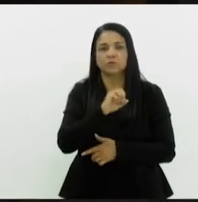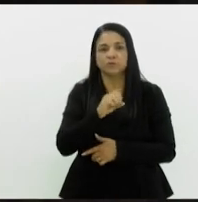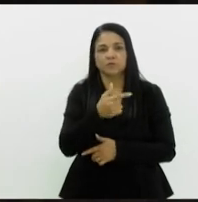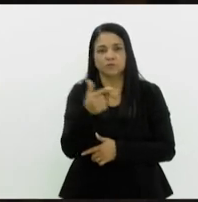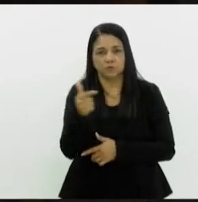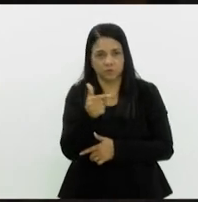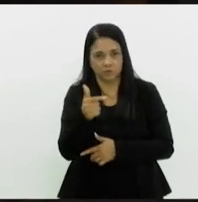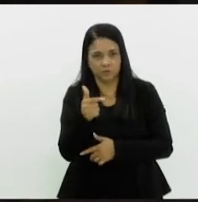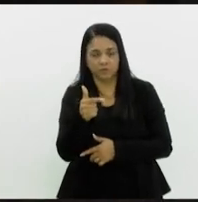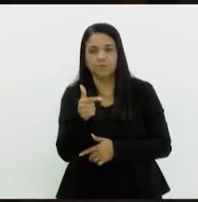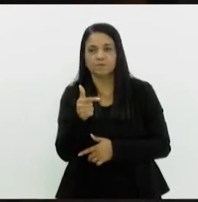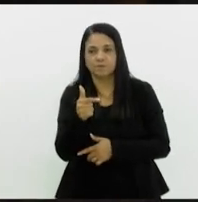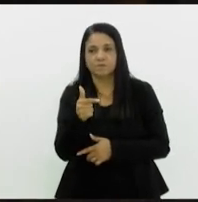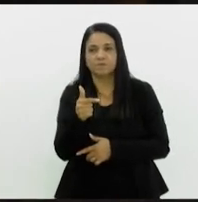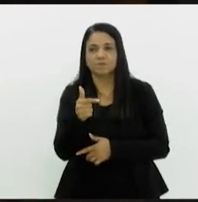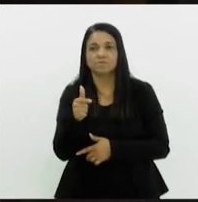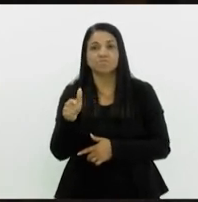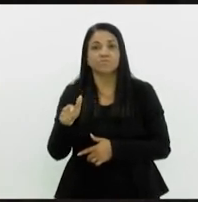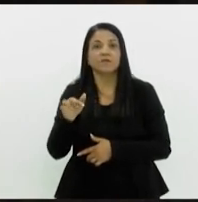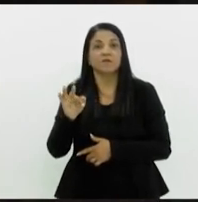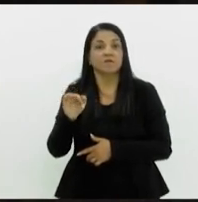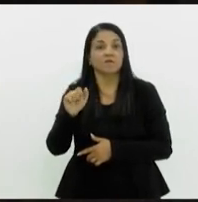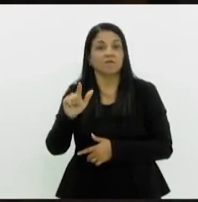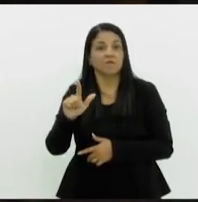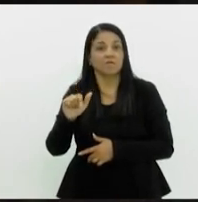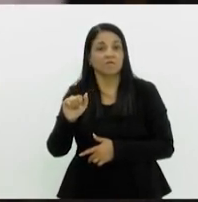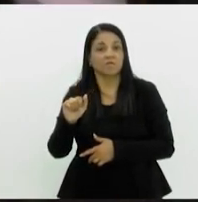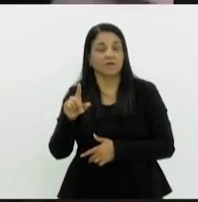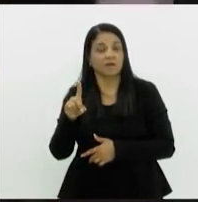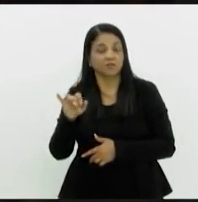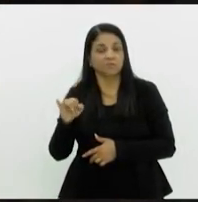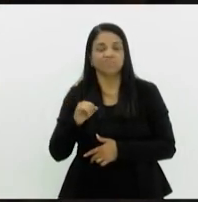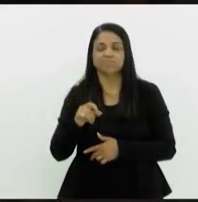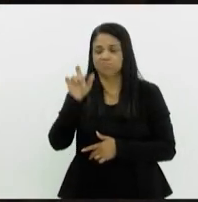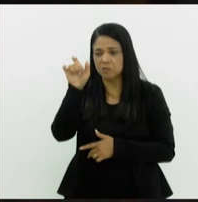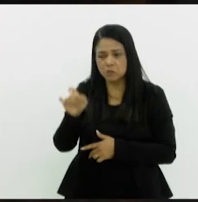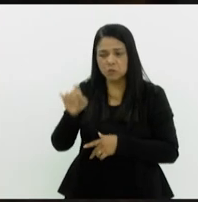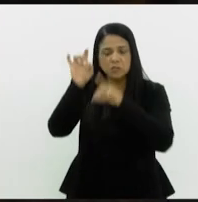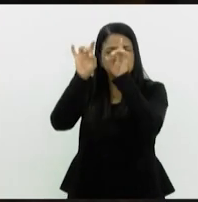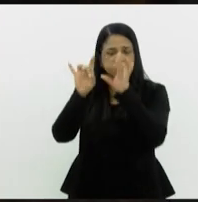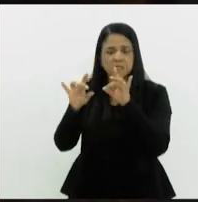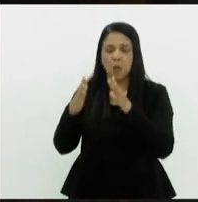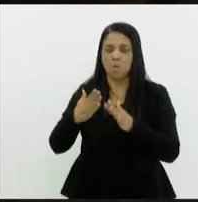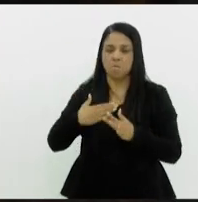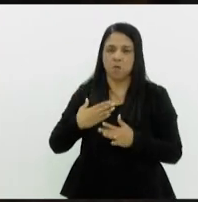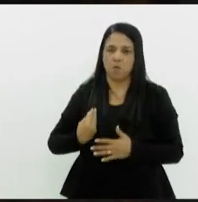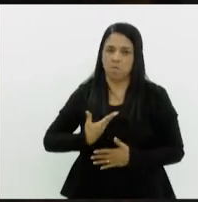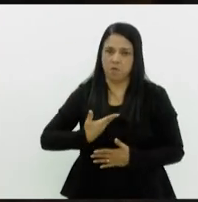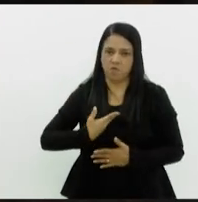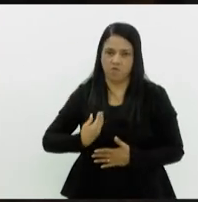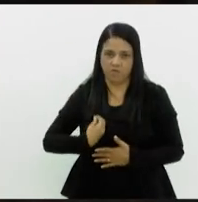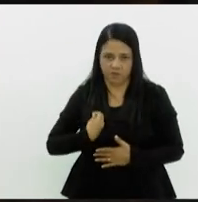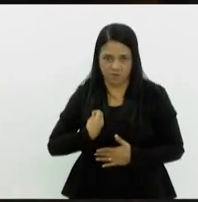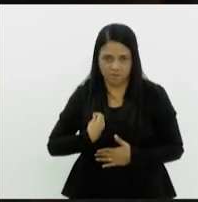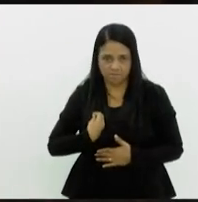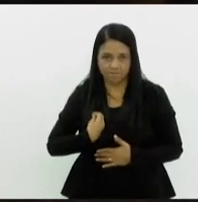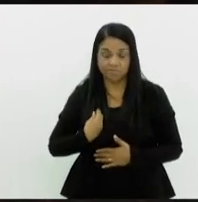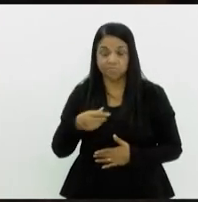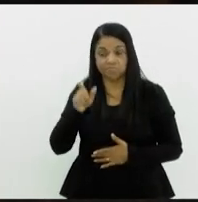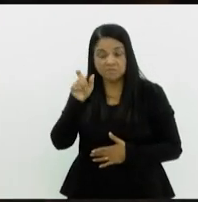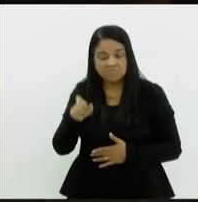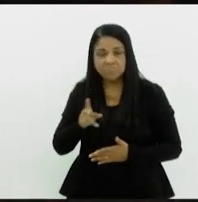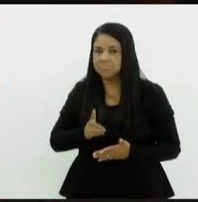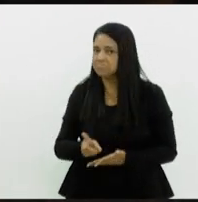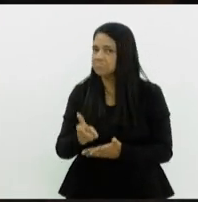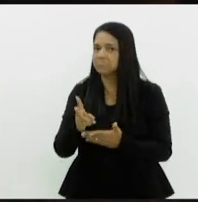2022. E o Vlad é uma pessoa muito especial na minha vida, porque a todo momento o Vlad nunca